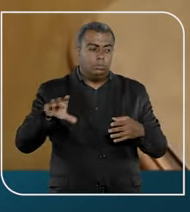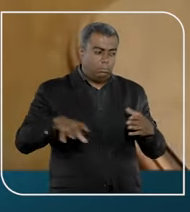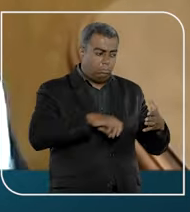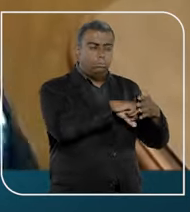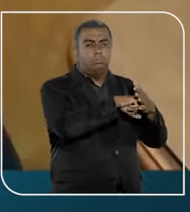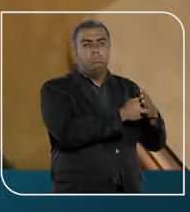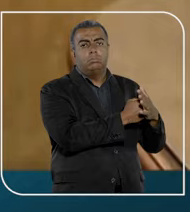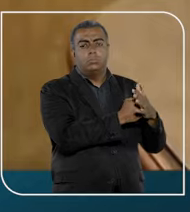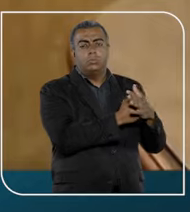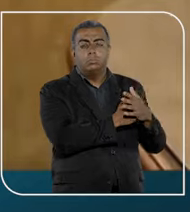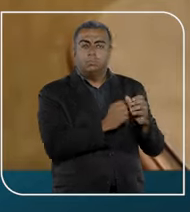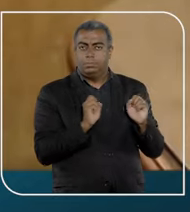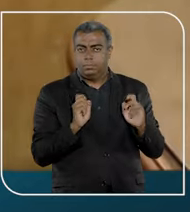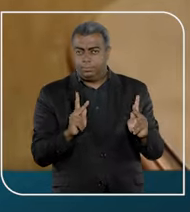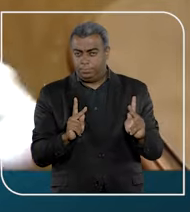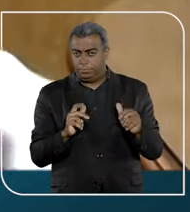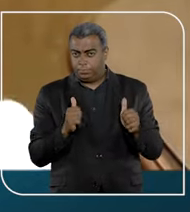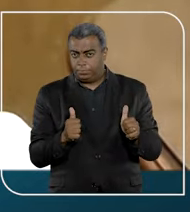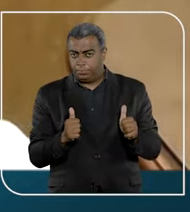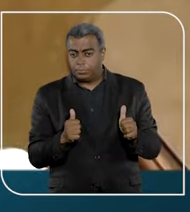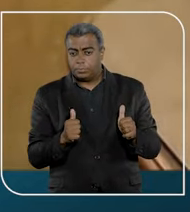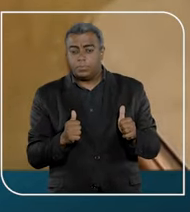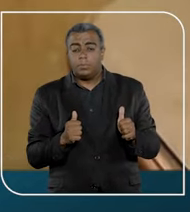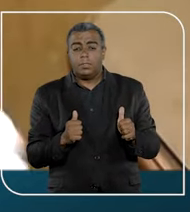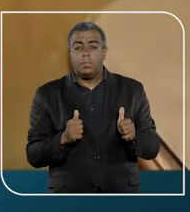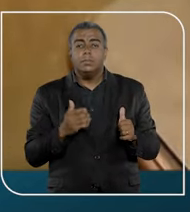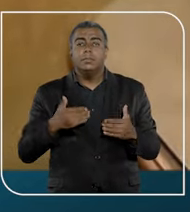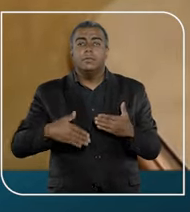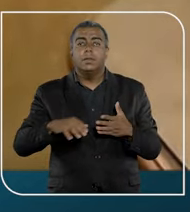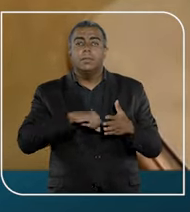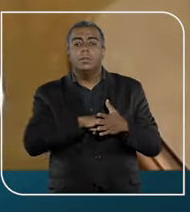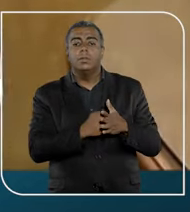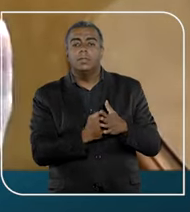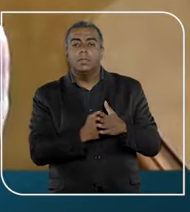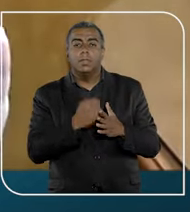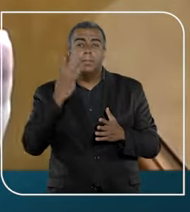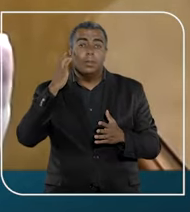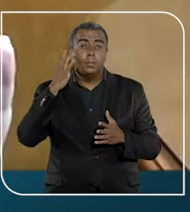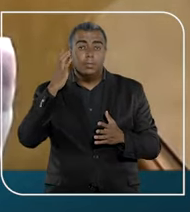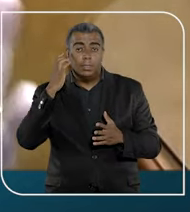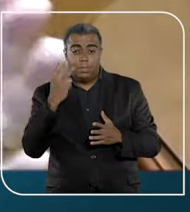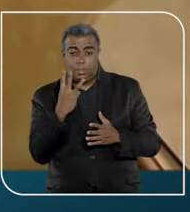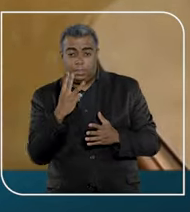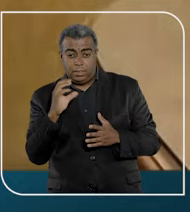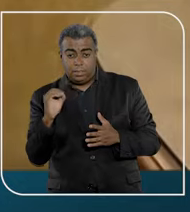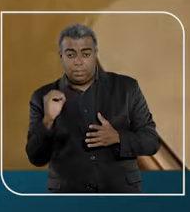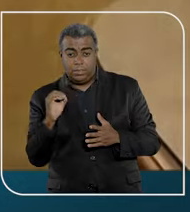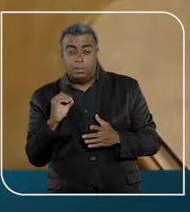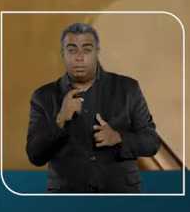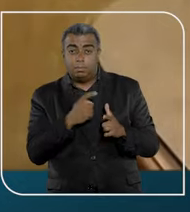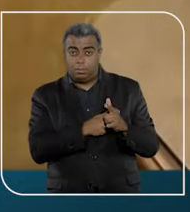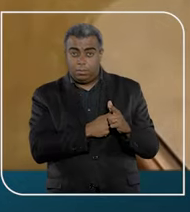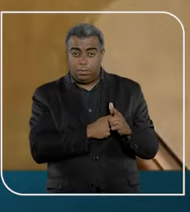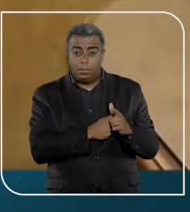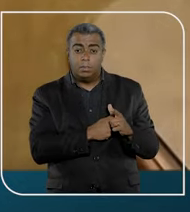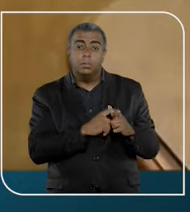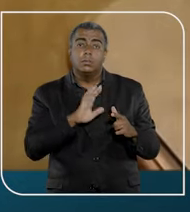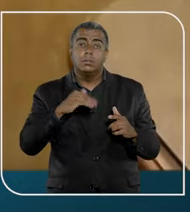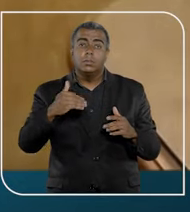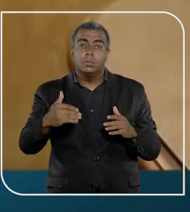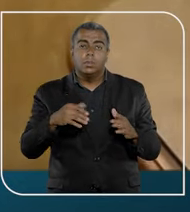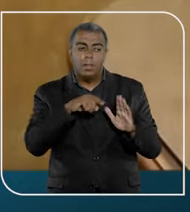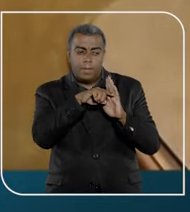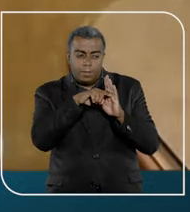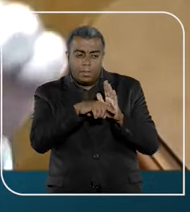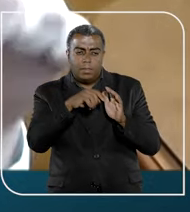a taxa para que o tribunal faça o bloqueio. Ok. Vai ficar bloqueado por 30 dias